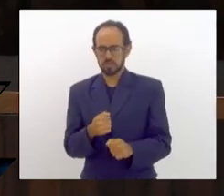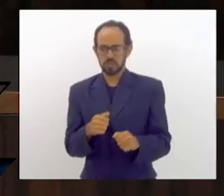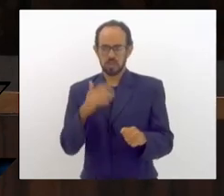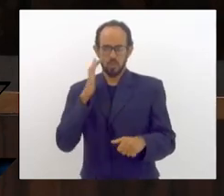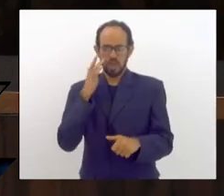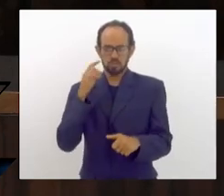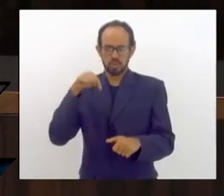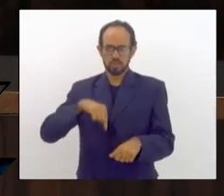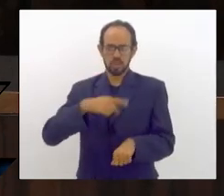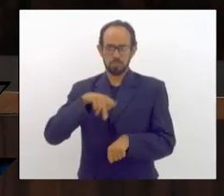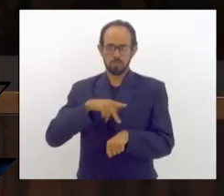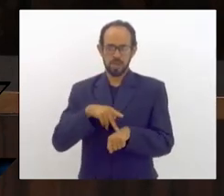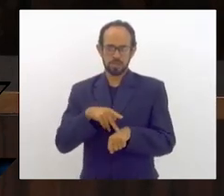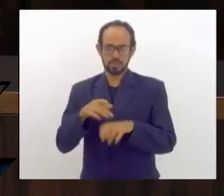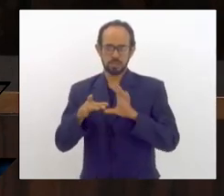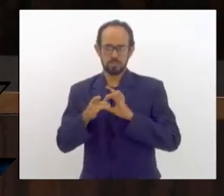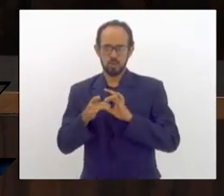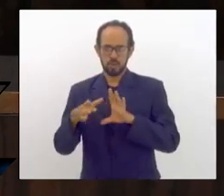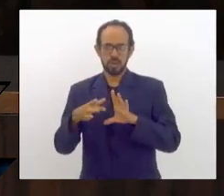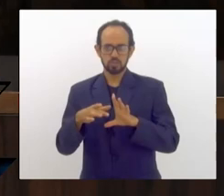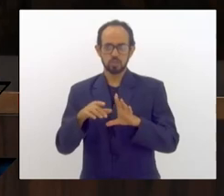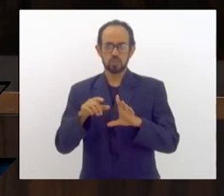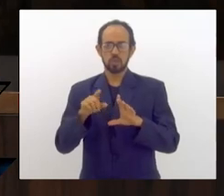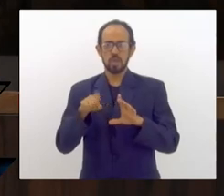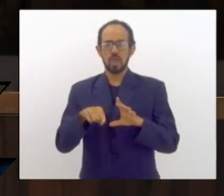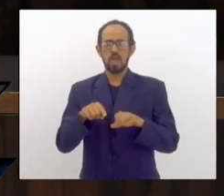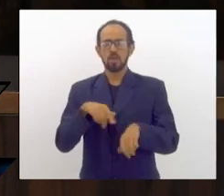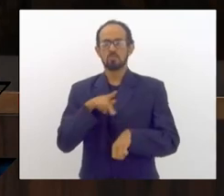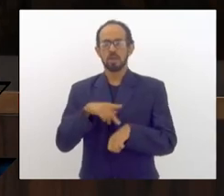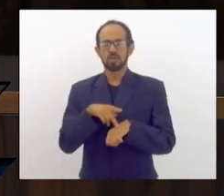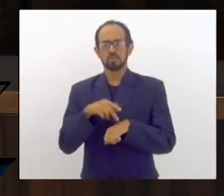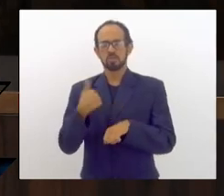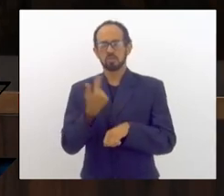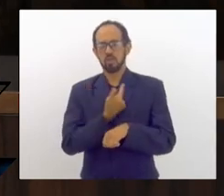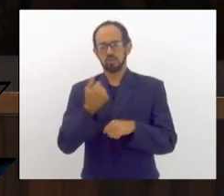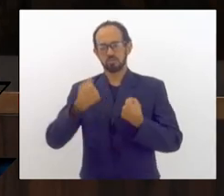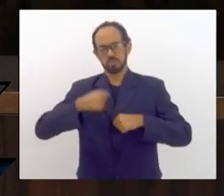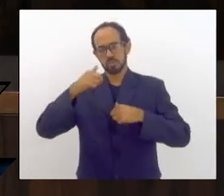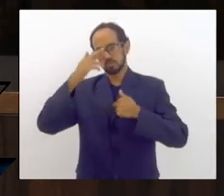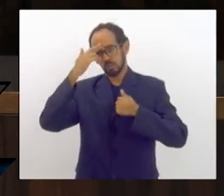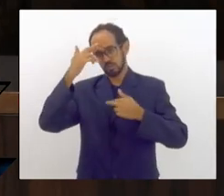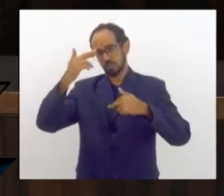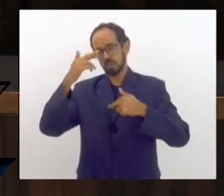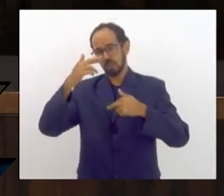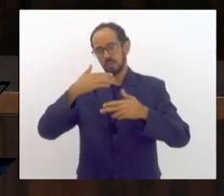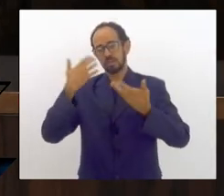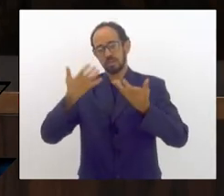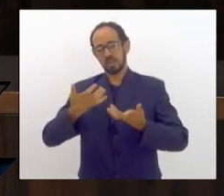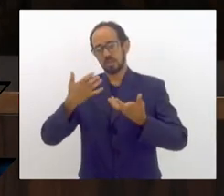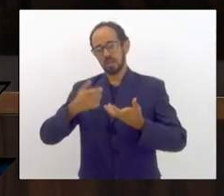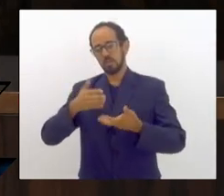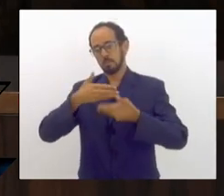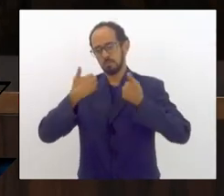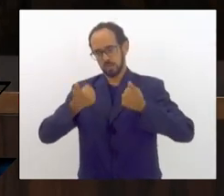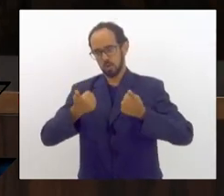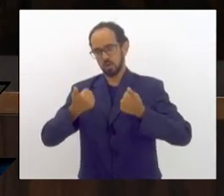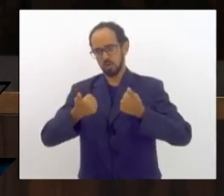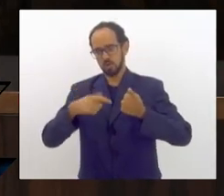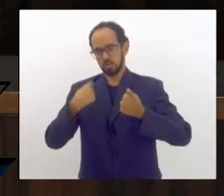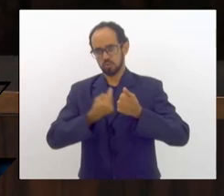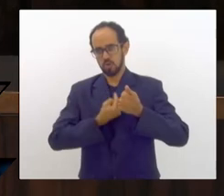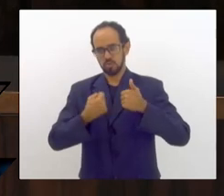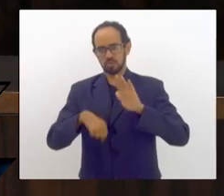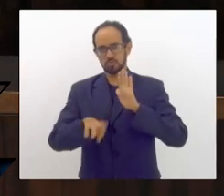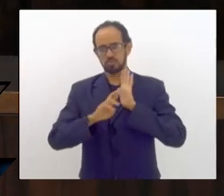é um país democrático, é um país que nós temos que respeitar e querer o melhor. Nós estamos aqui